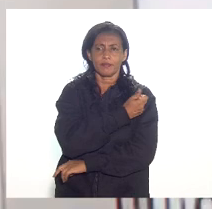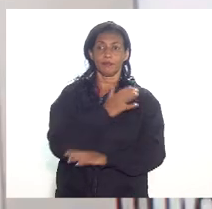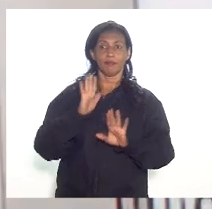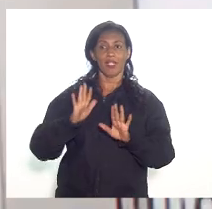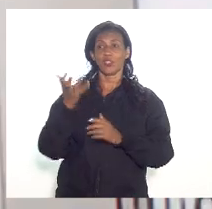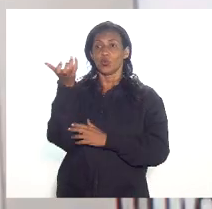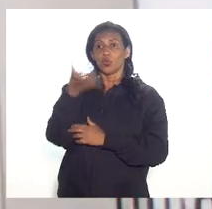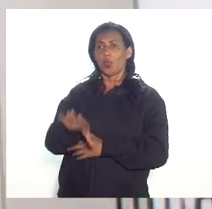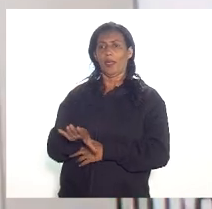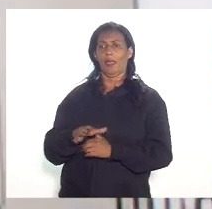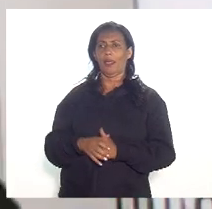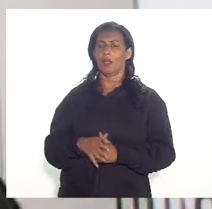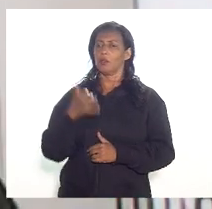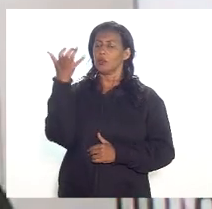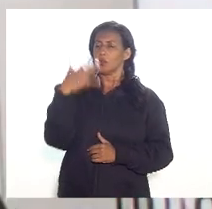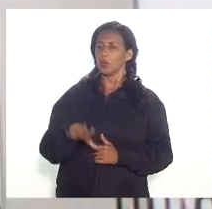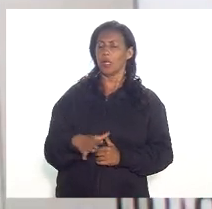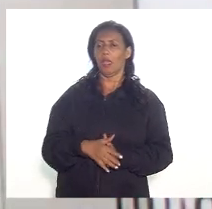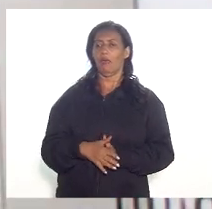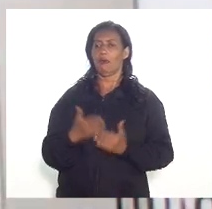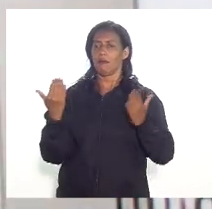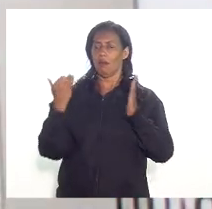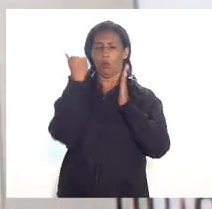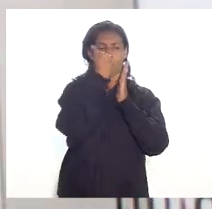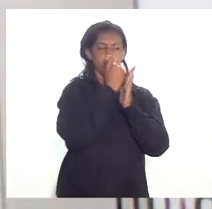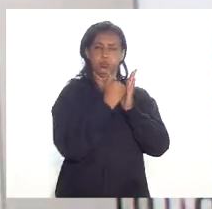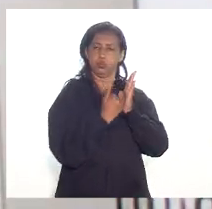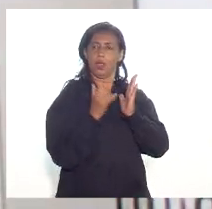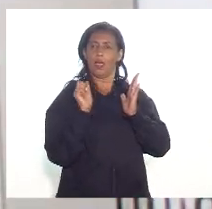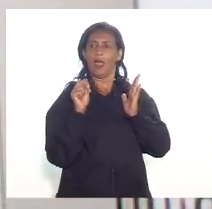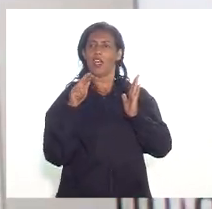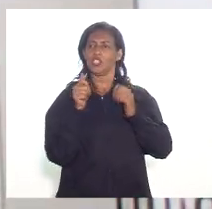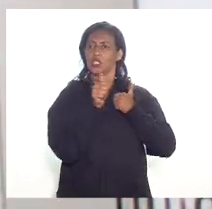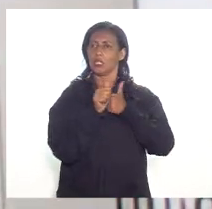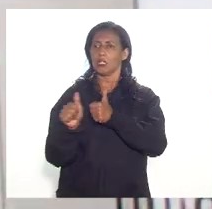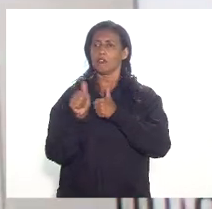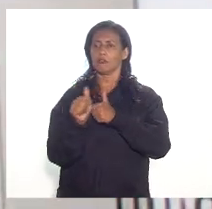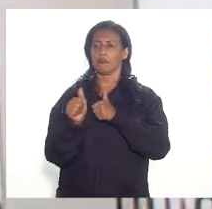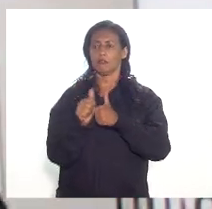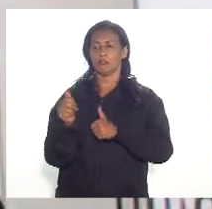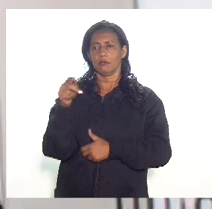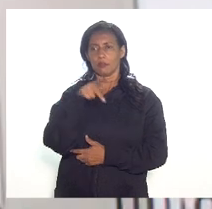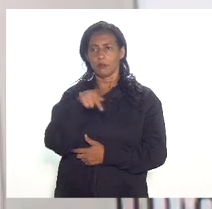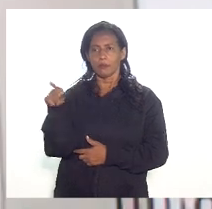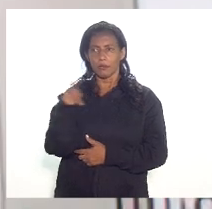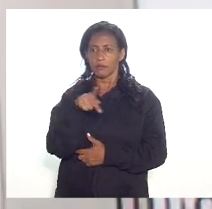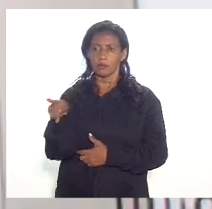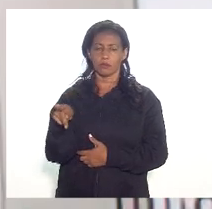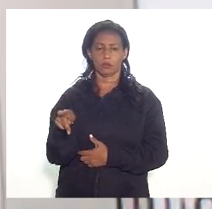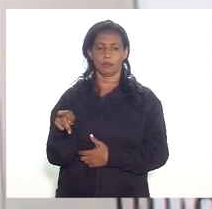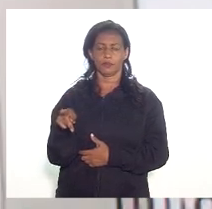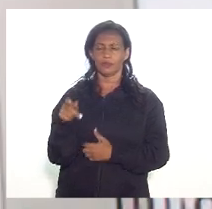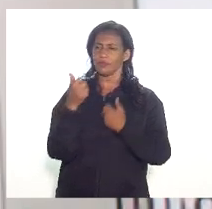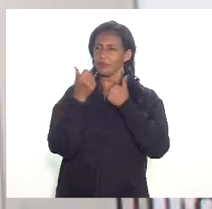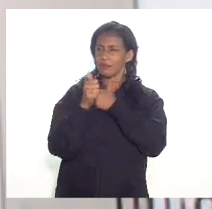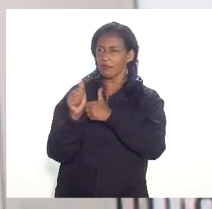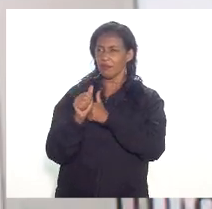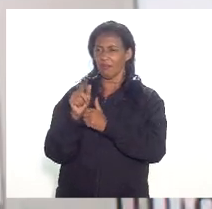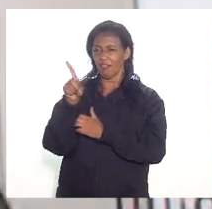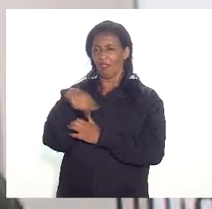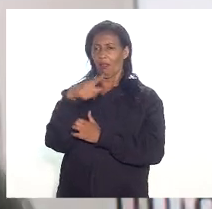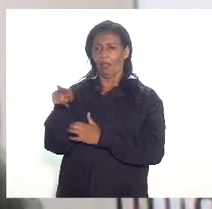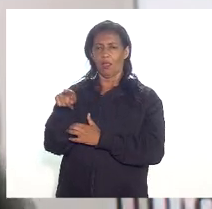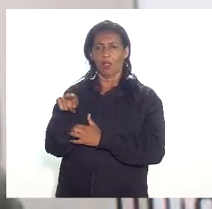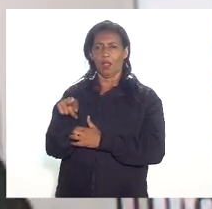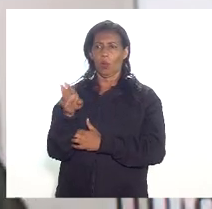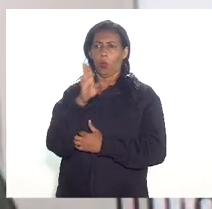não querem e ficam criando essas agendas agendas de perseguição aos professores agenda de censura no ambiente escolar